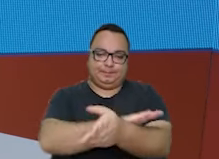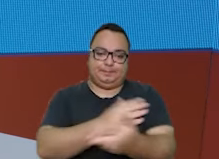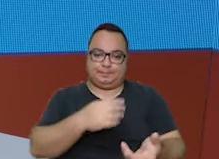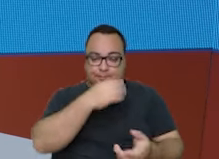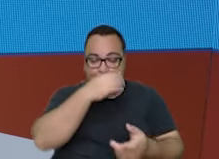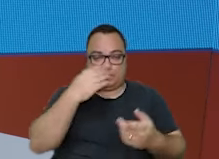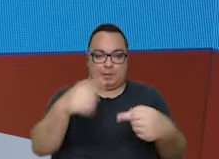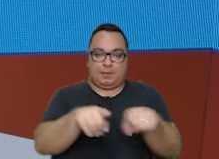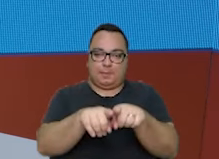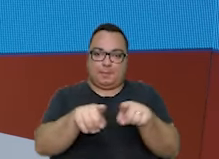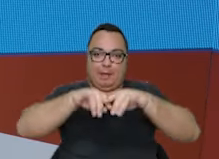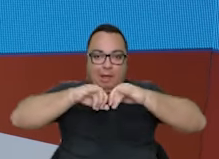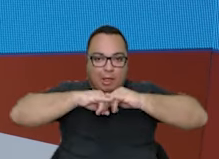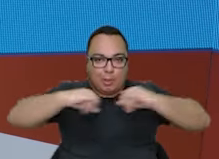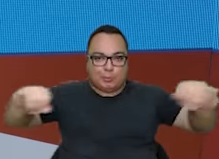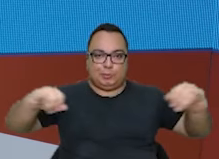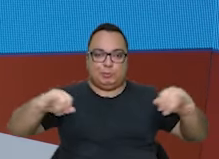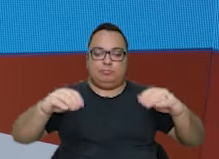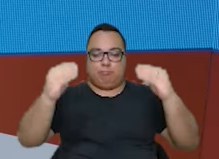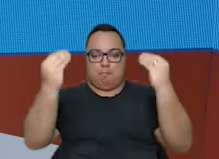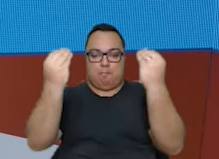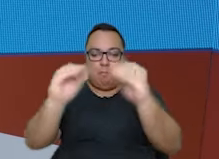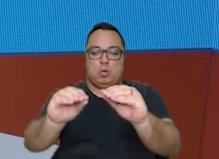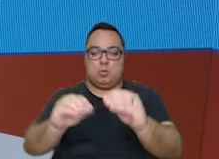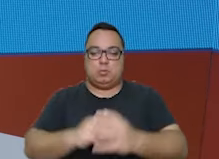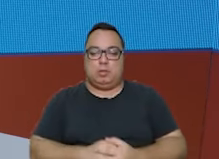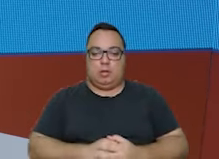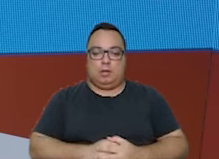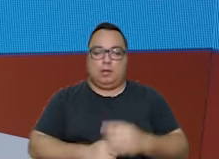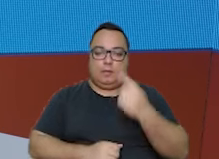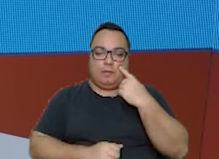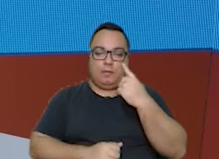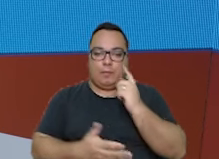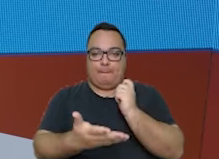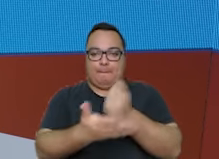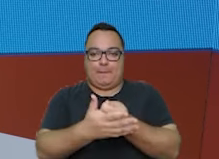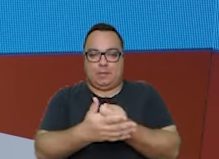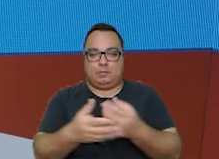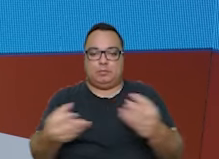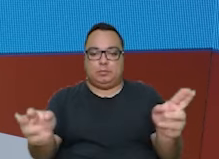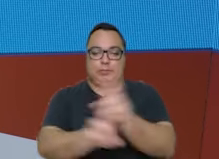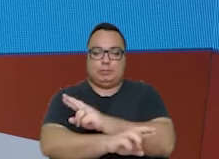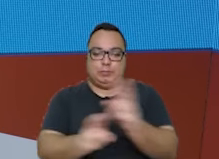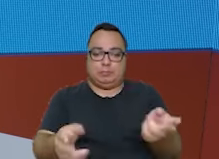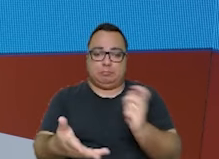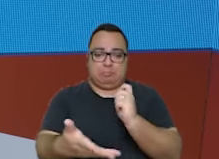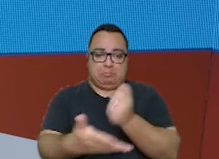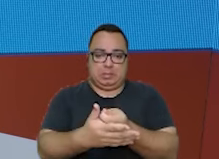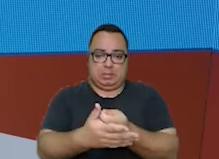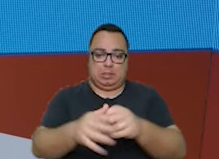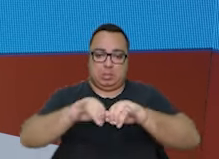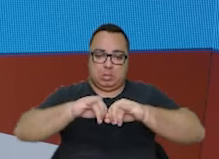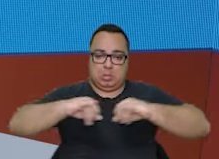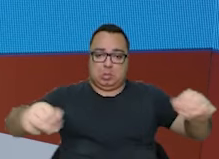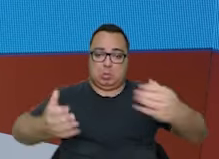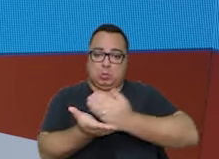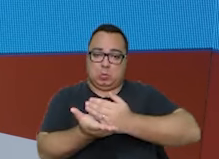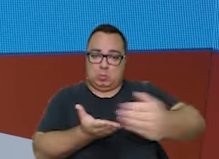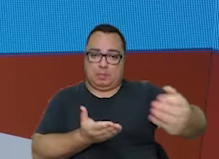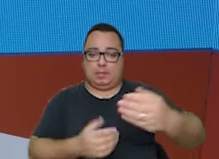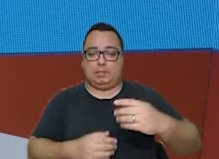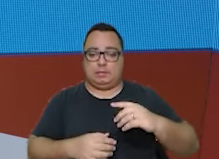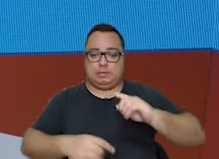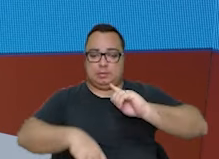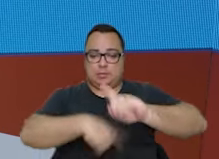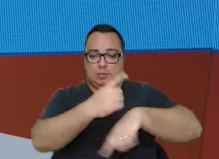anúncio vou fazer um anúncio né a gente falou aqui de tráfego pago né vou fazer um patrocinado para começar a funcionar o patrocinado Você